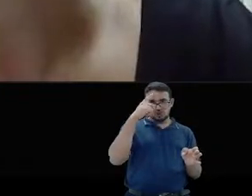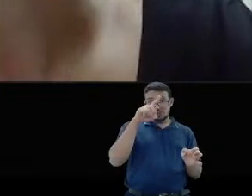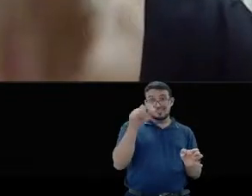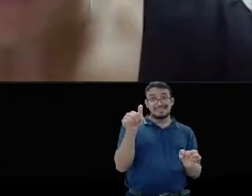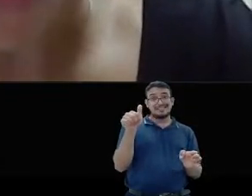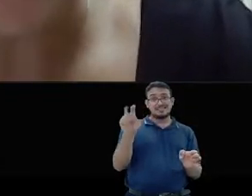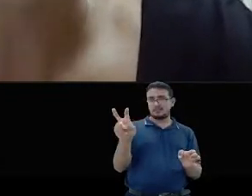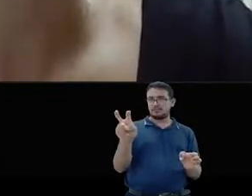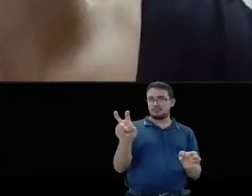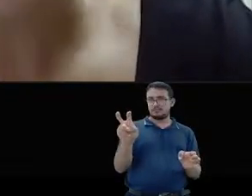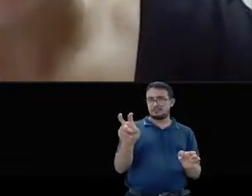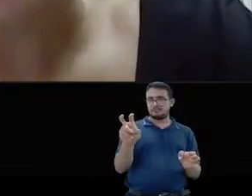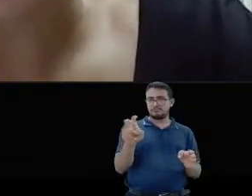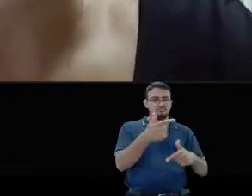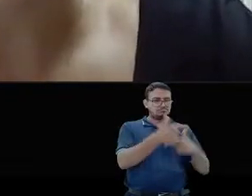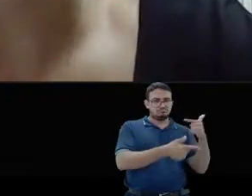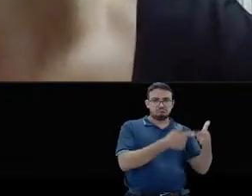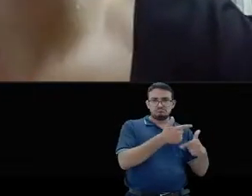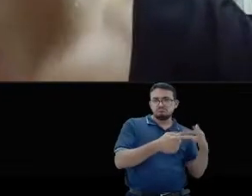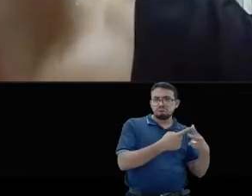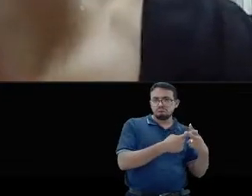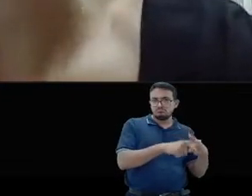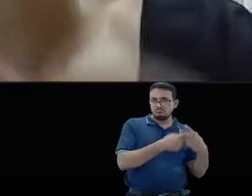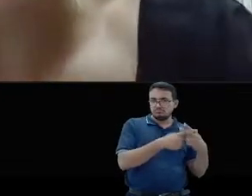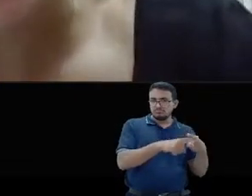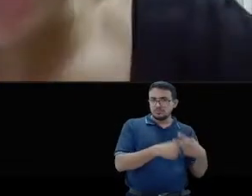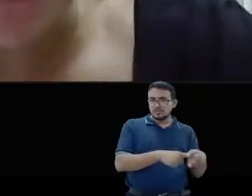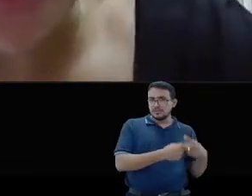manutenção numa obra durante a parada geral.